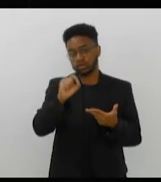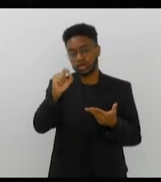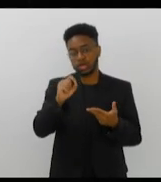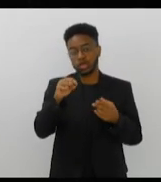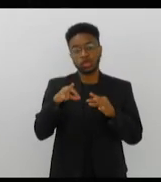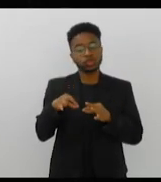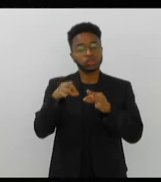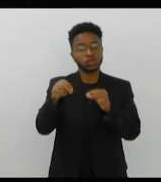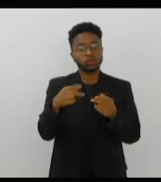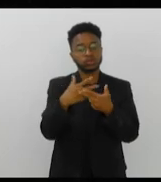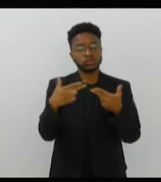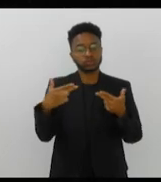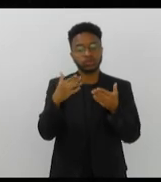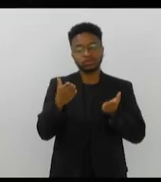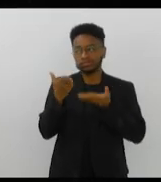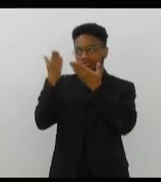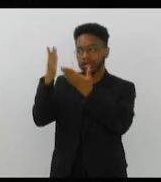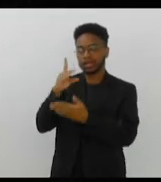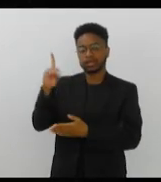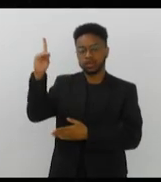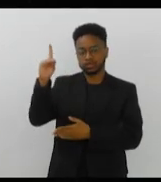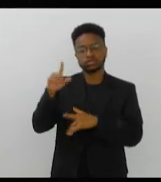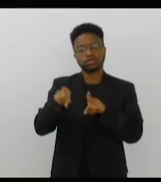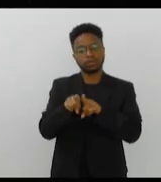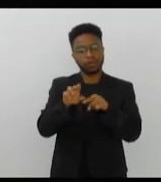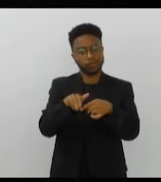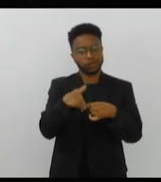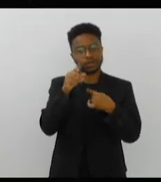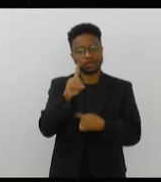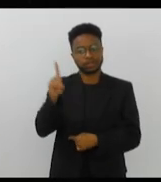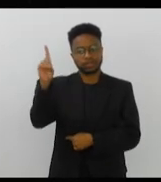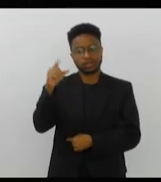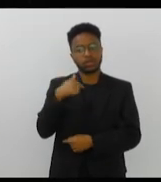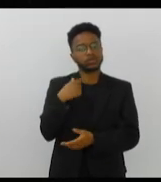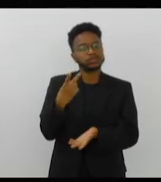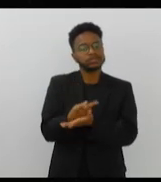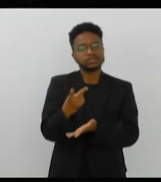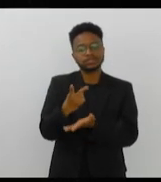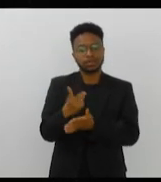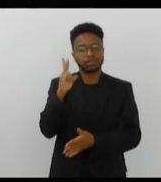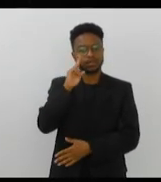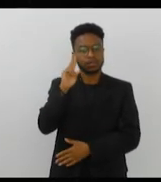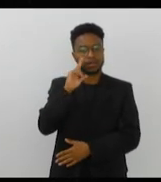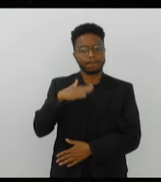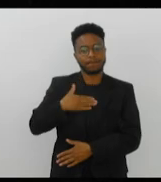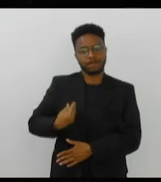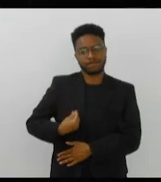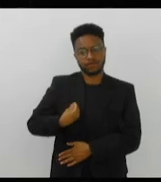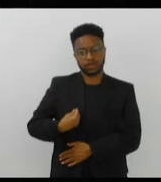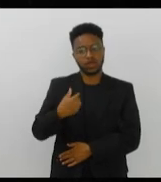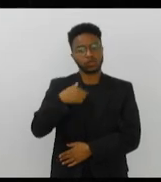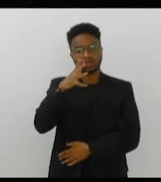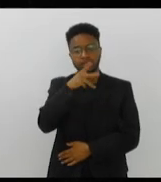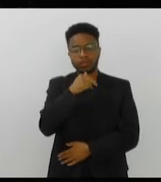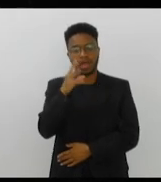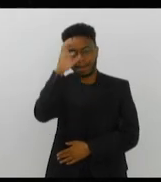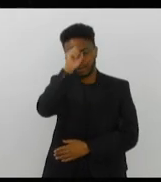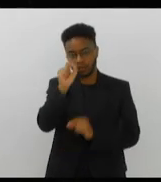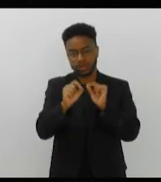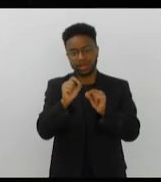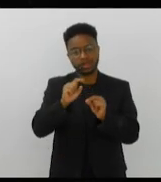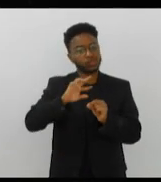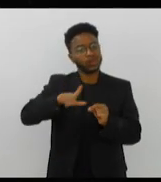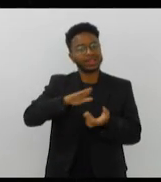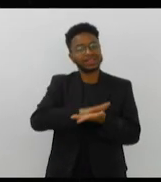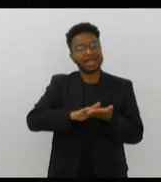coisas são para Ele e por Ele. E eu levarei isso comigo por toda a vida. Eu custei aprender que nada é para mim.